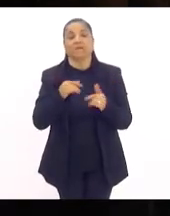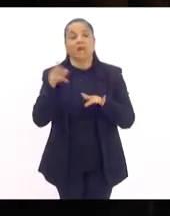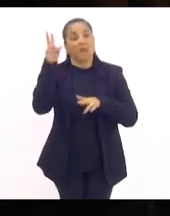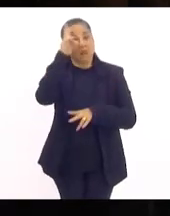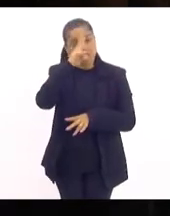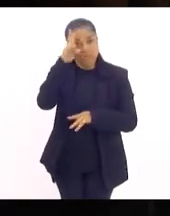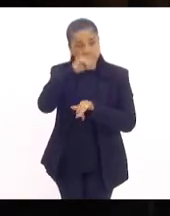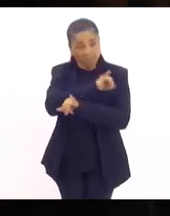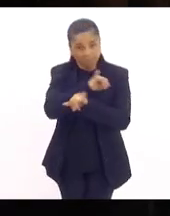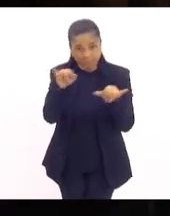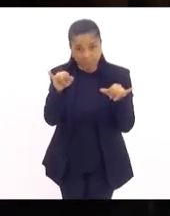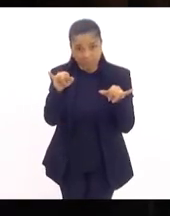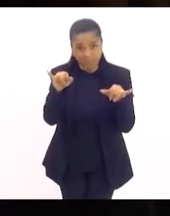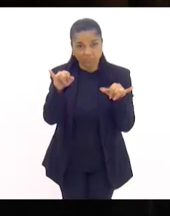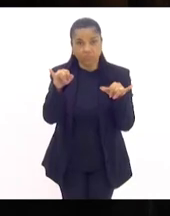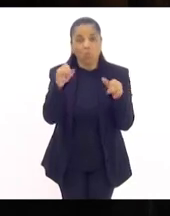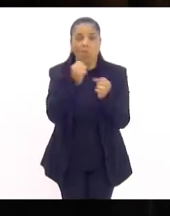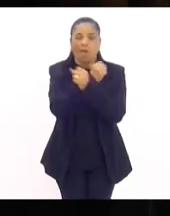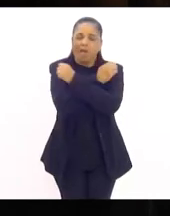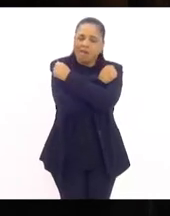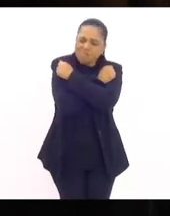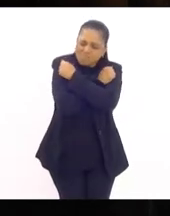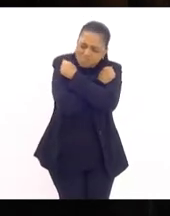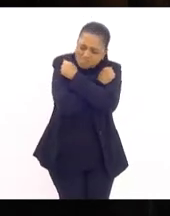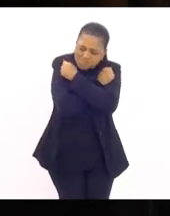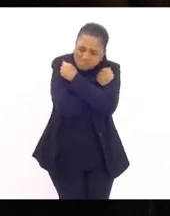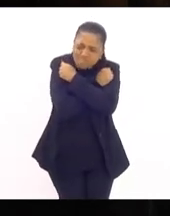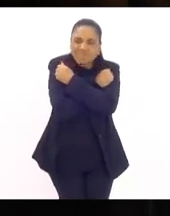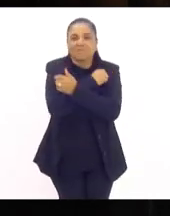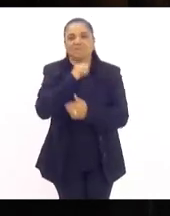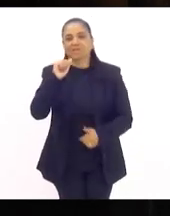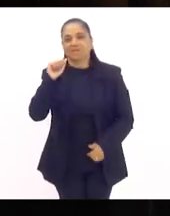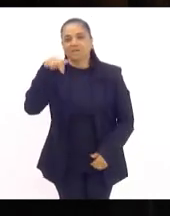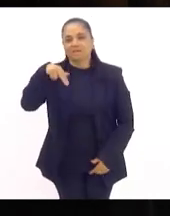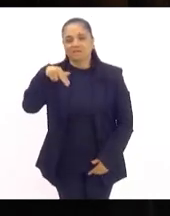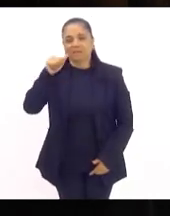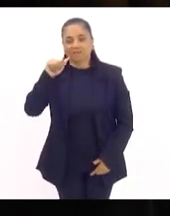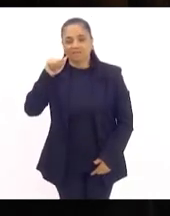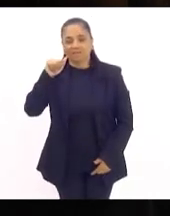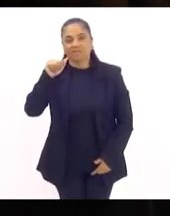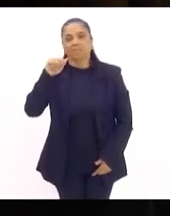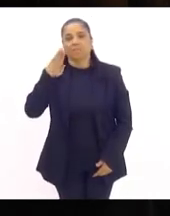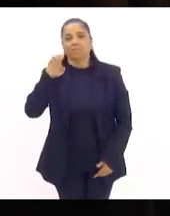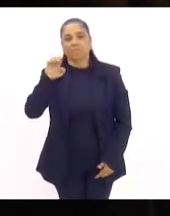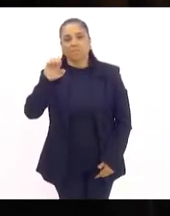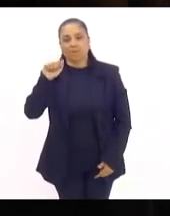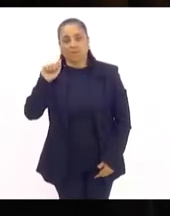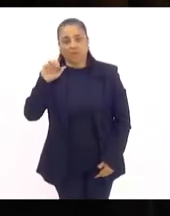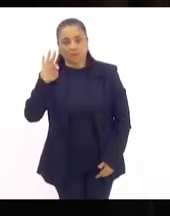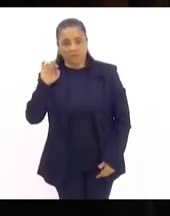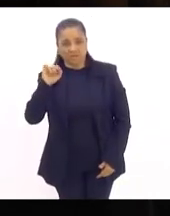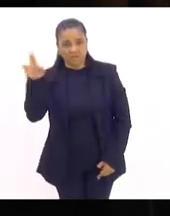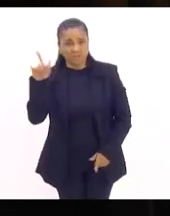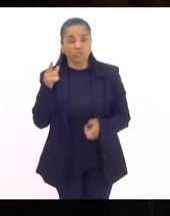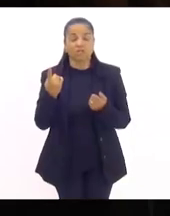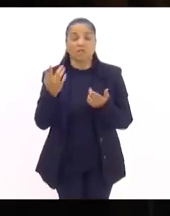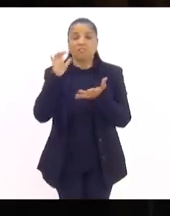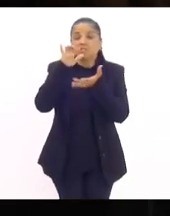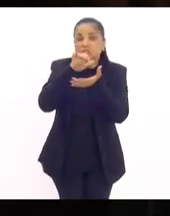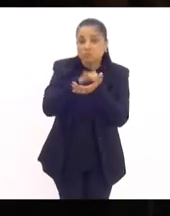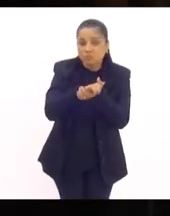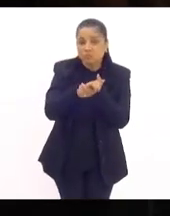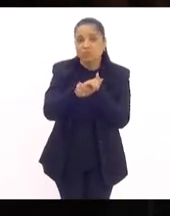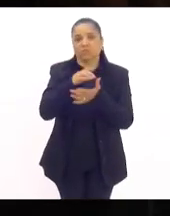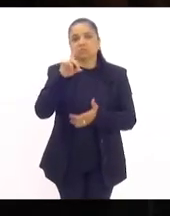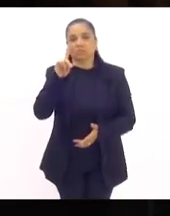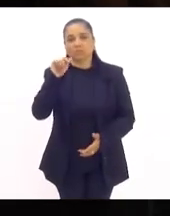quero deixar aqui um abraço bem forte da Ana Beatriz, que é companheira do Danilo, com quem nós nos reunimos lá atrás, em